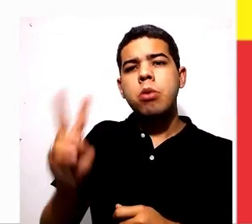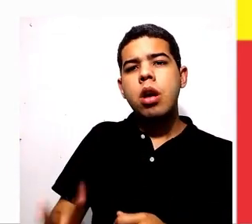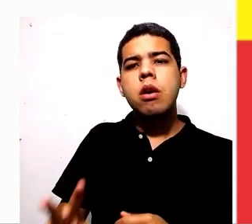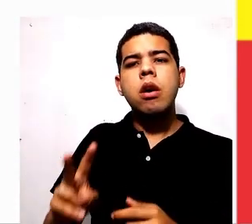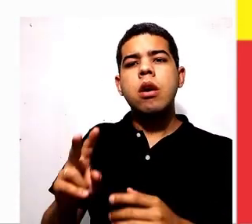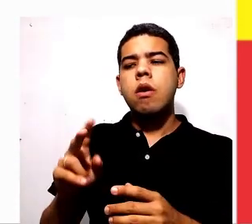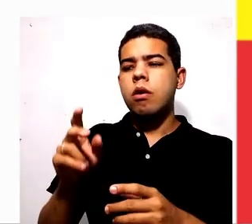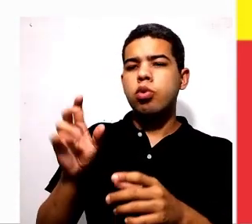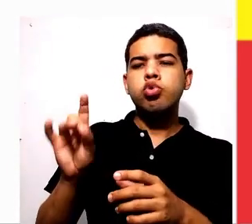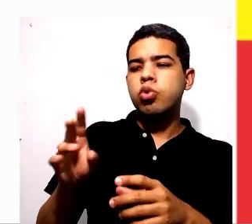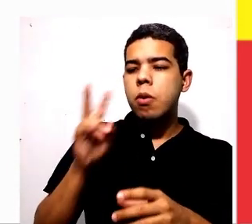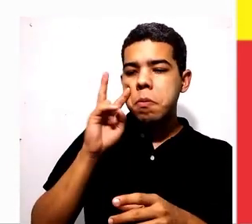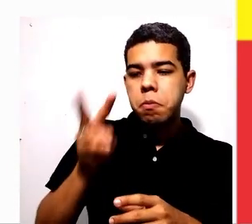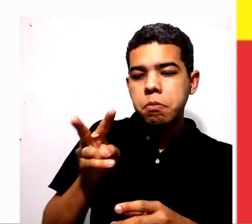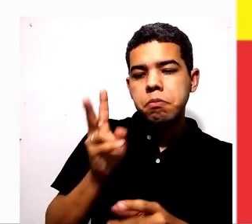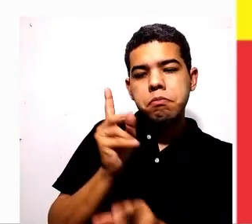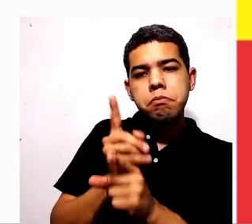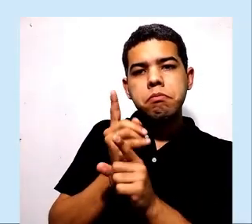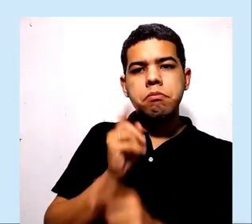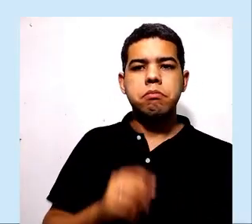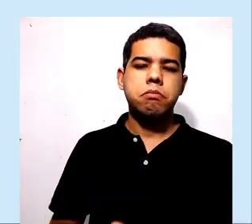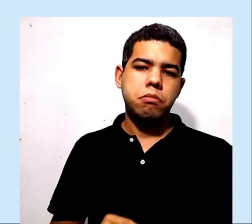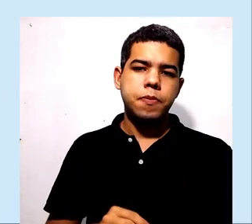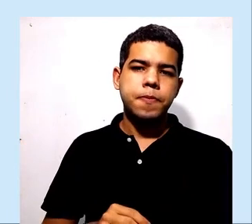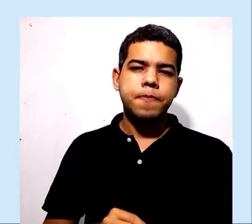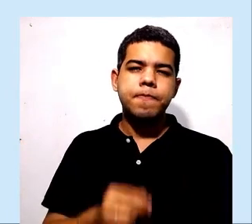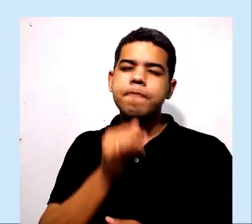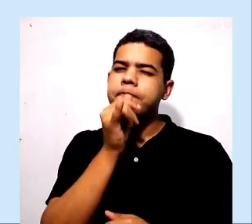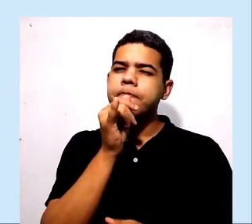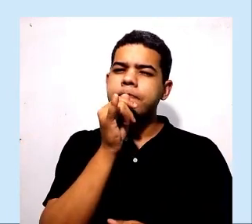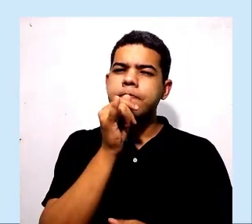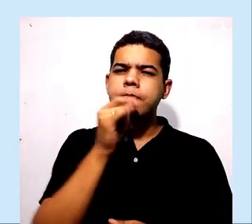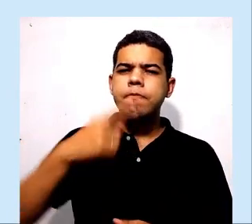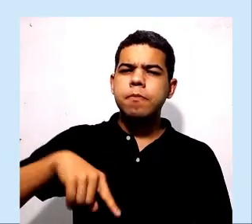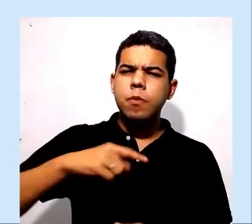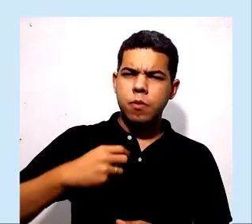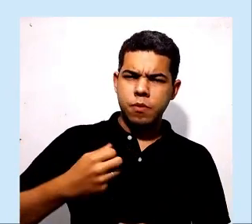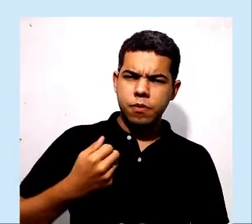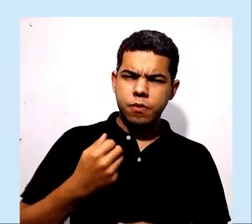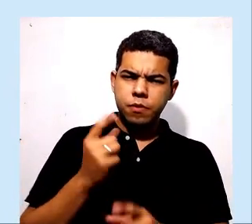apenas pela sua posição. Então, ó, quando a gente encontra